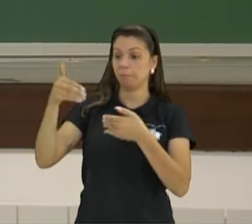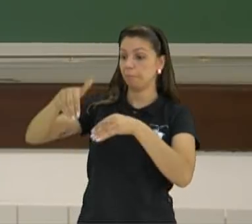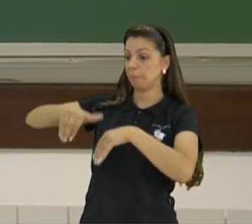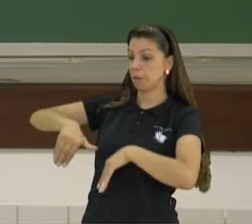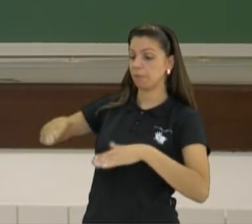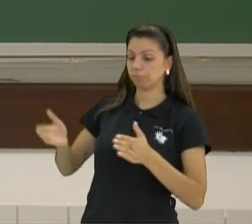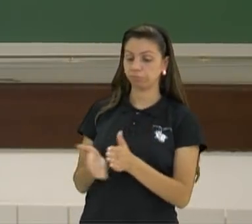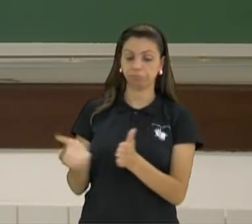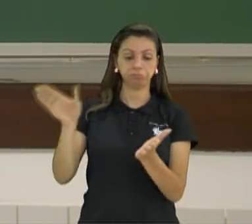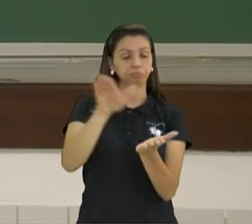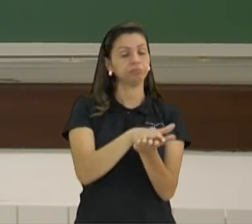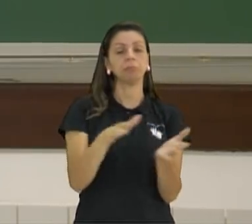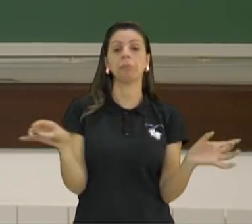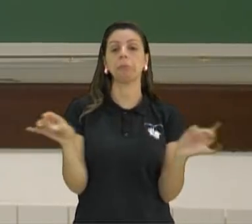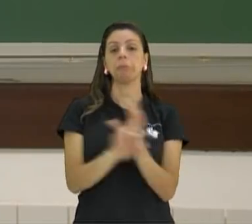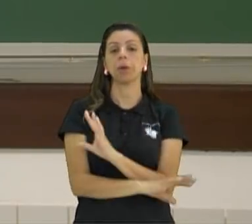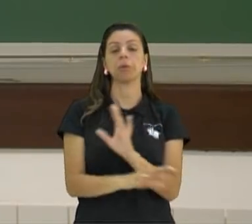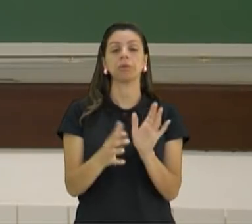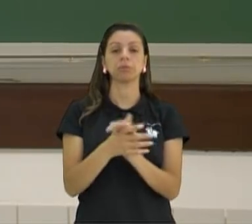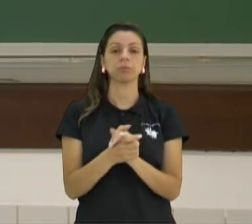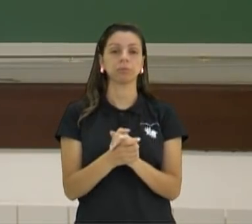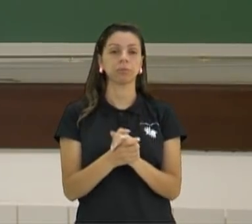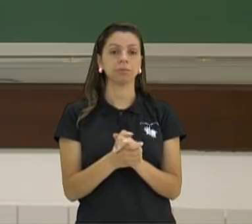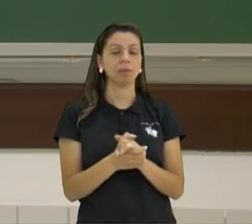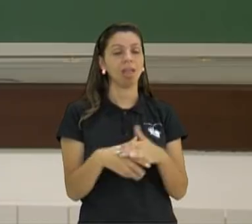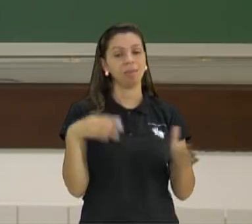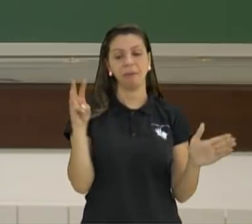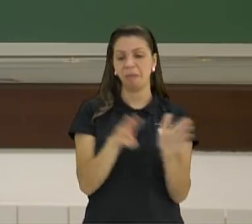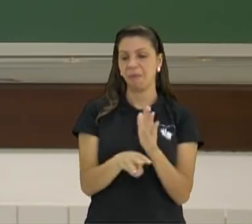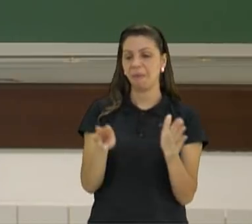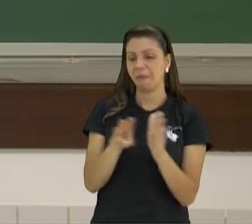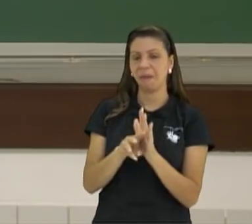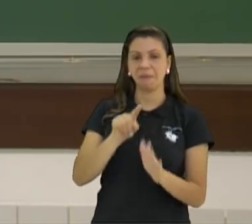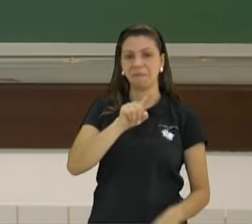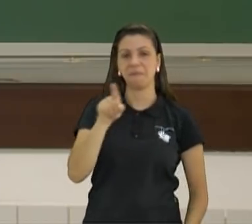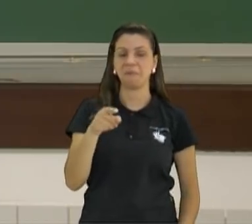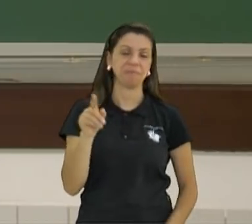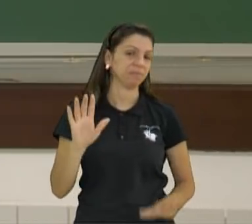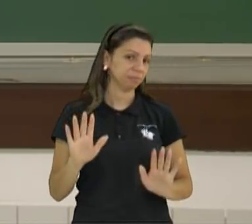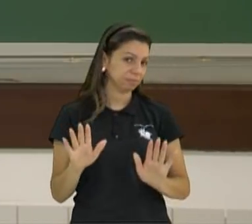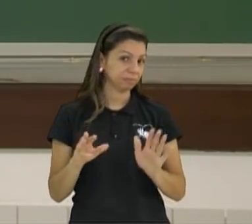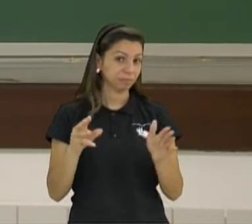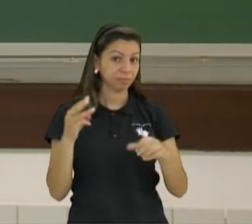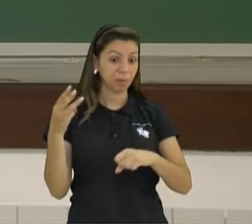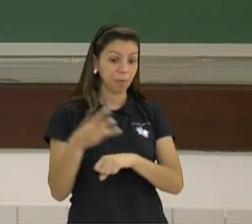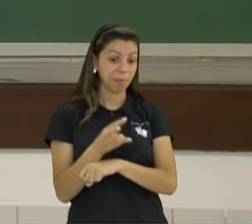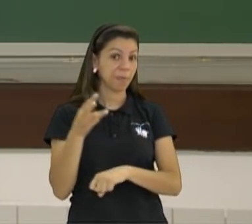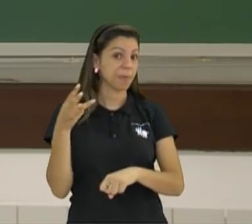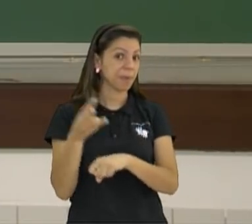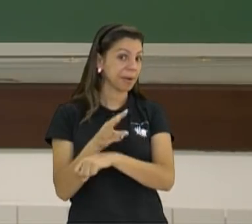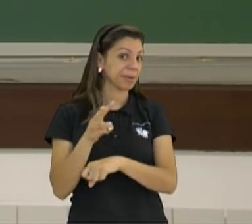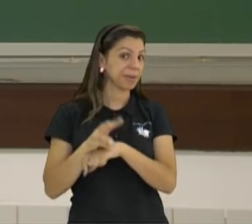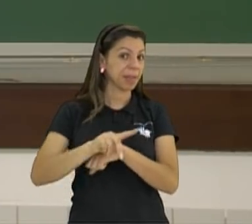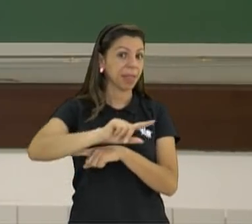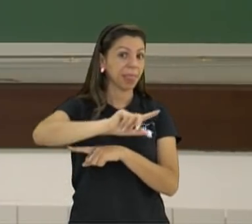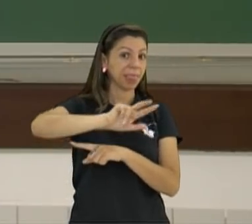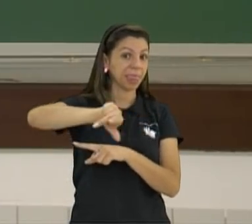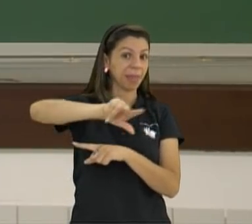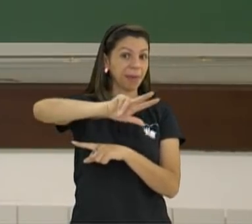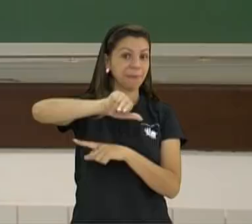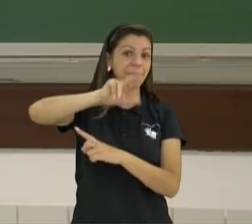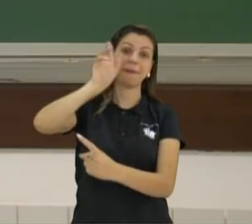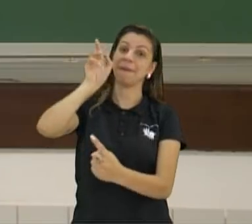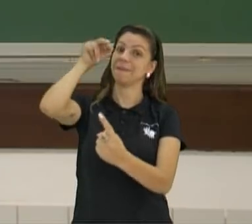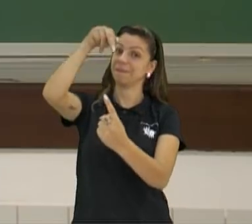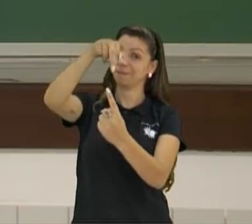fechar o caderninho e pronto. Ai, professora, mas no WhatsApp eu nem coloco. WhatsApp não é a nossa referência,